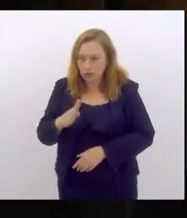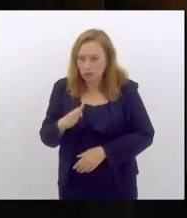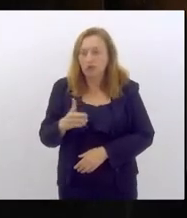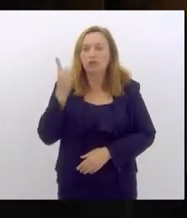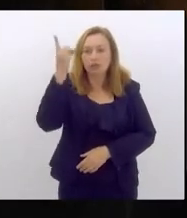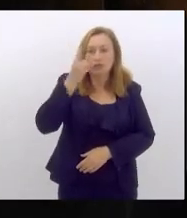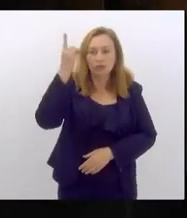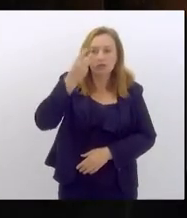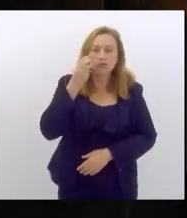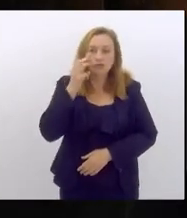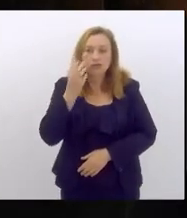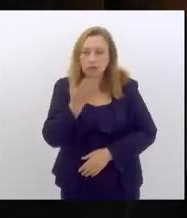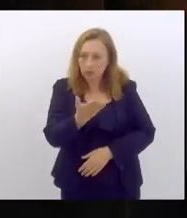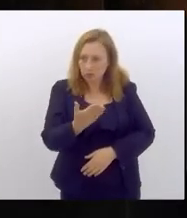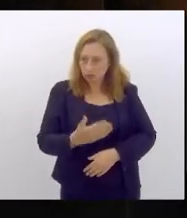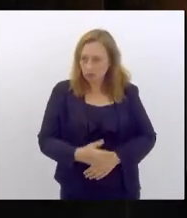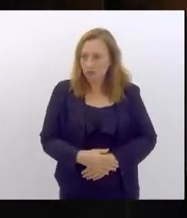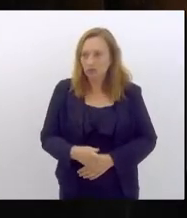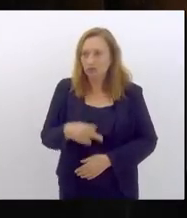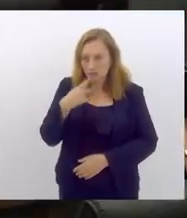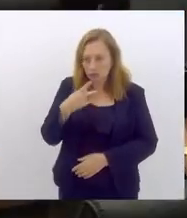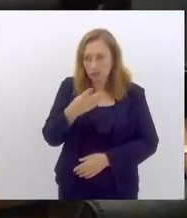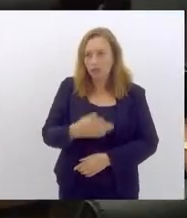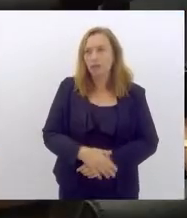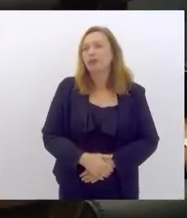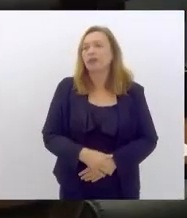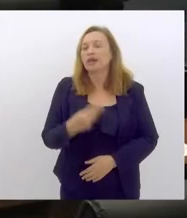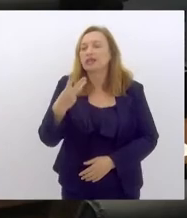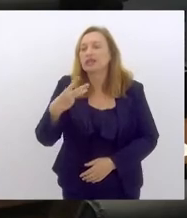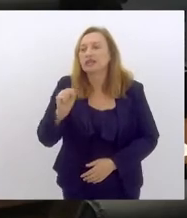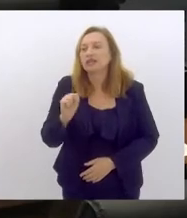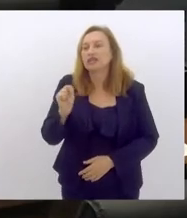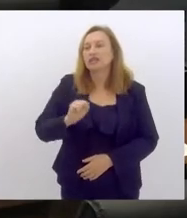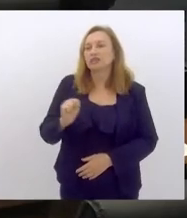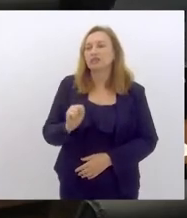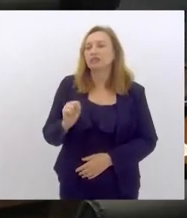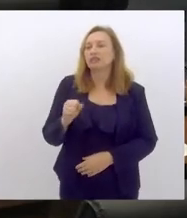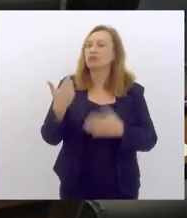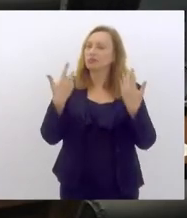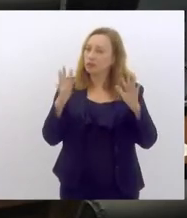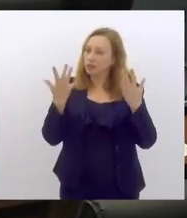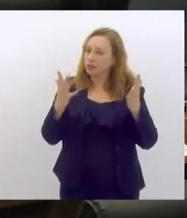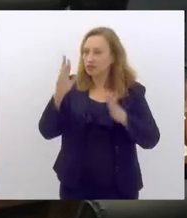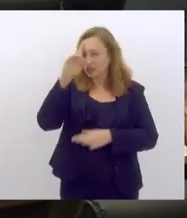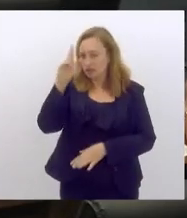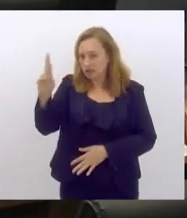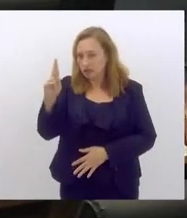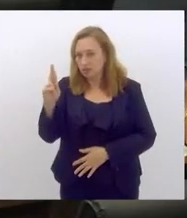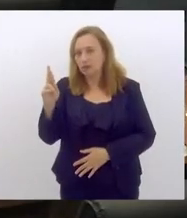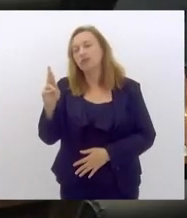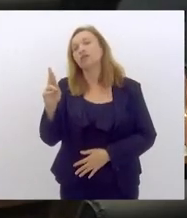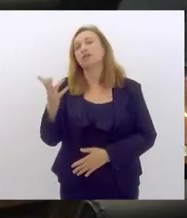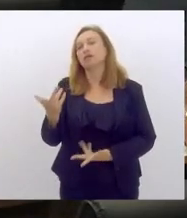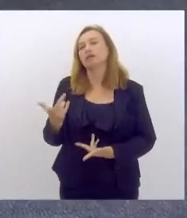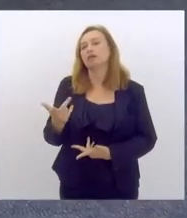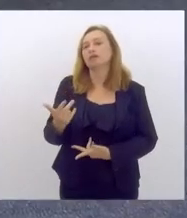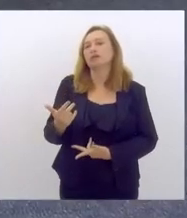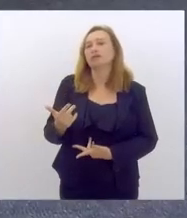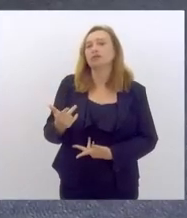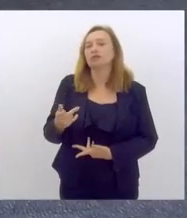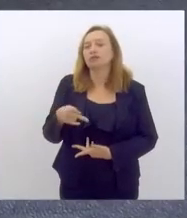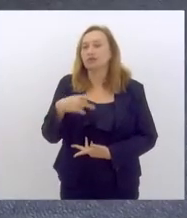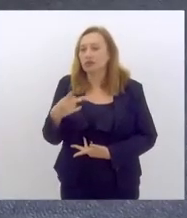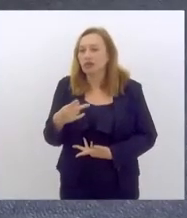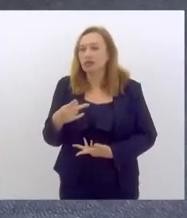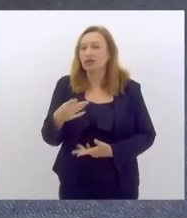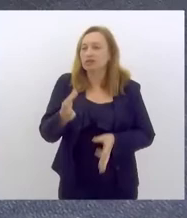Deputado Valdeque Carneiro, deseja uma parte? 30 segundos para parabenizar a Vossa Excelência e endossar, subscrever